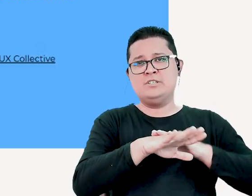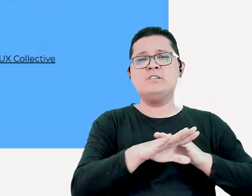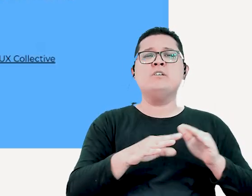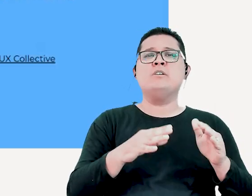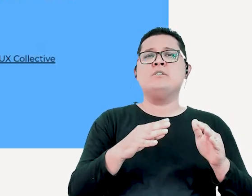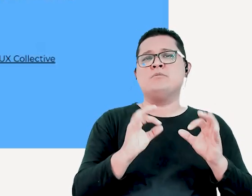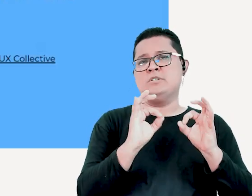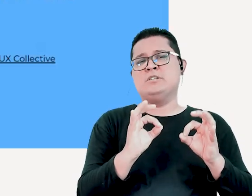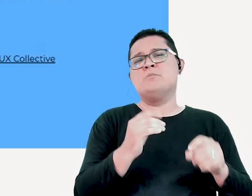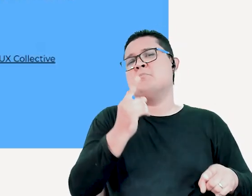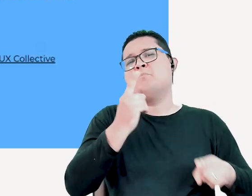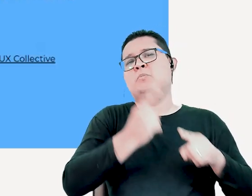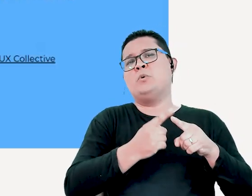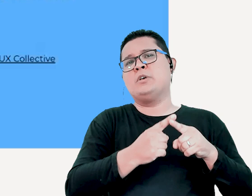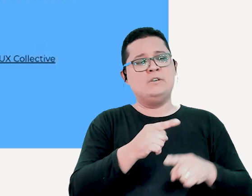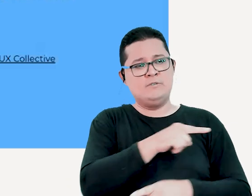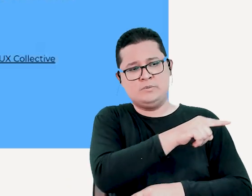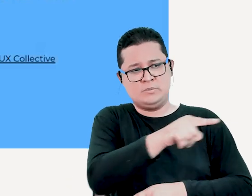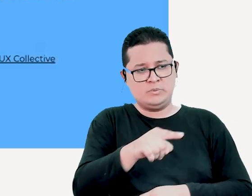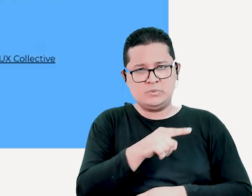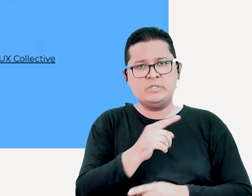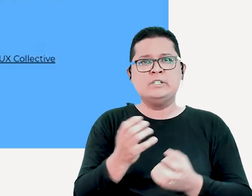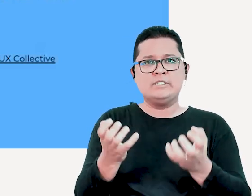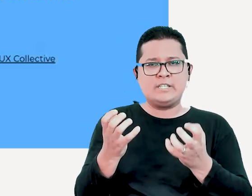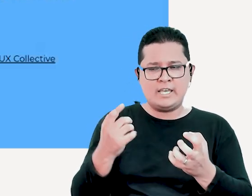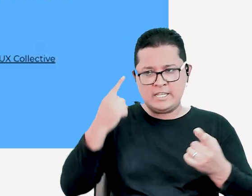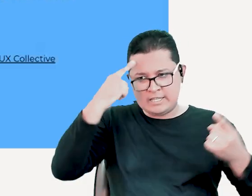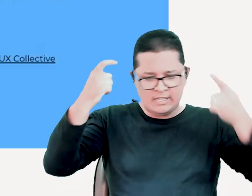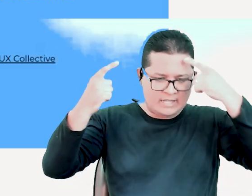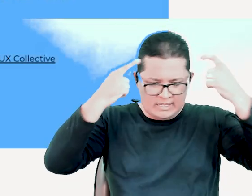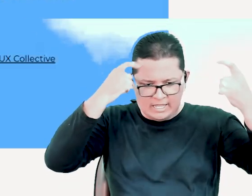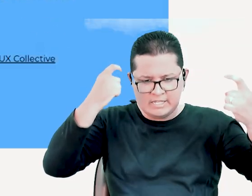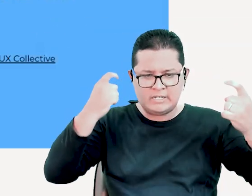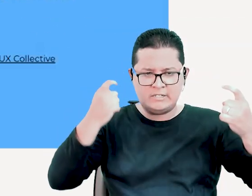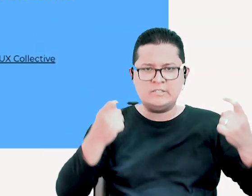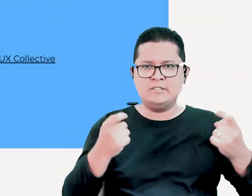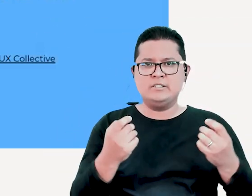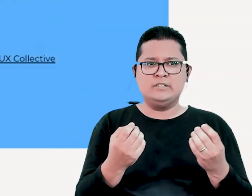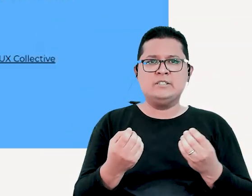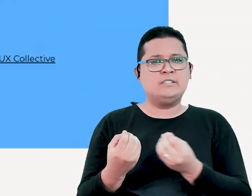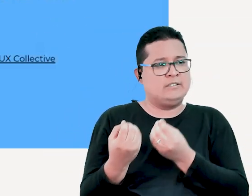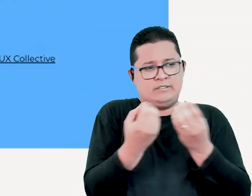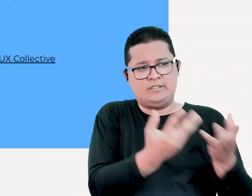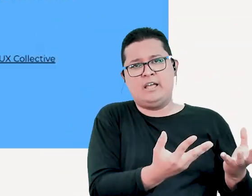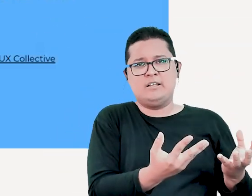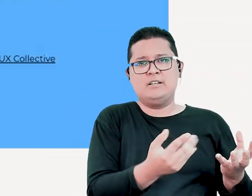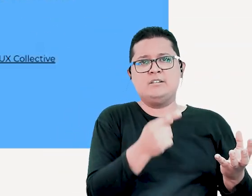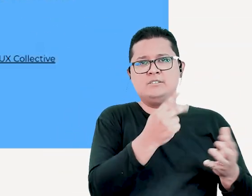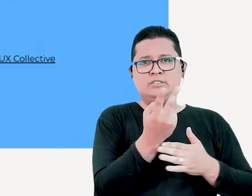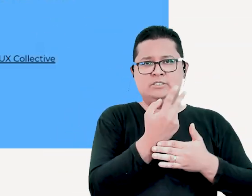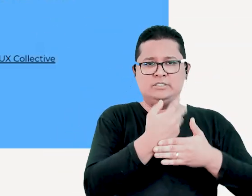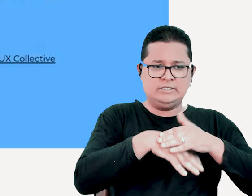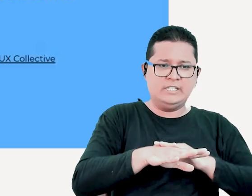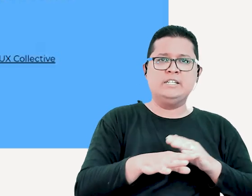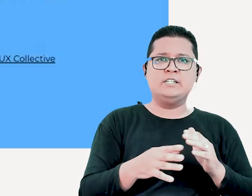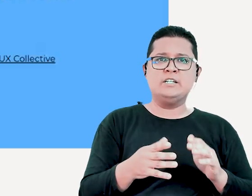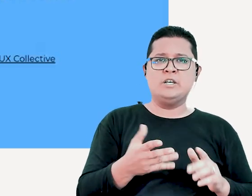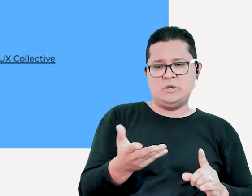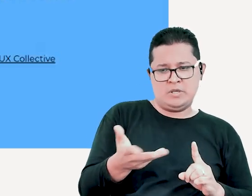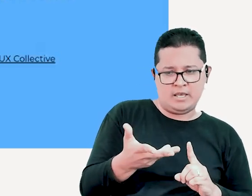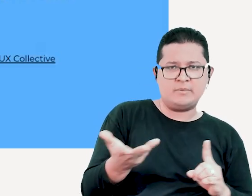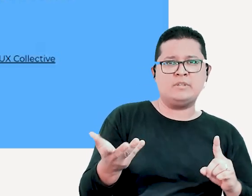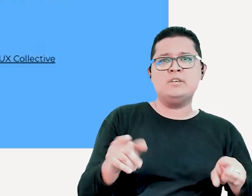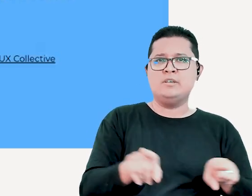possam trazer eficiência e rapidez no dia a dia dos designers, como é o caso de Content Ops, né? Que a gente vai ver